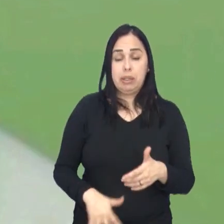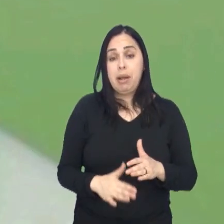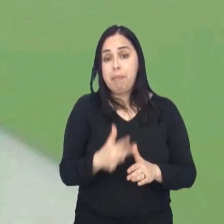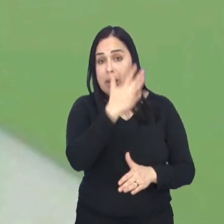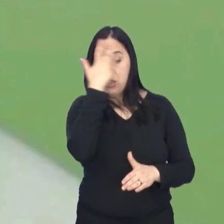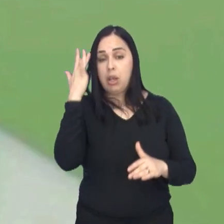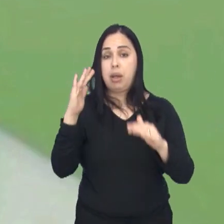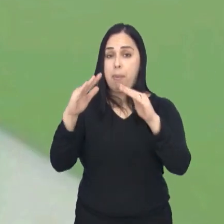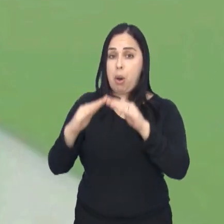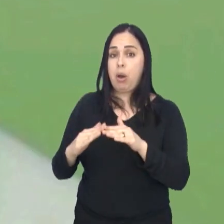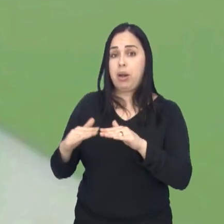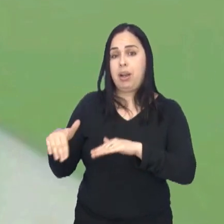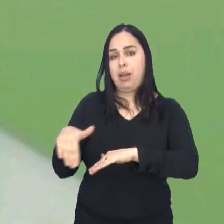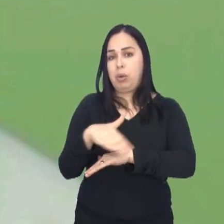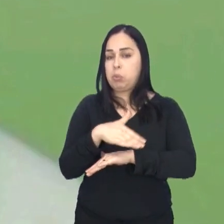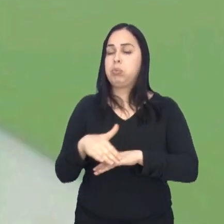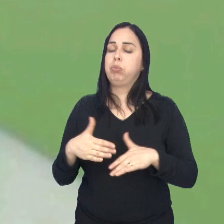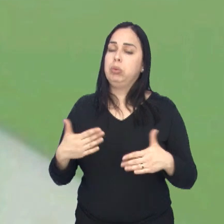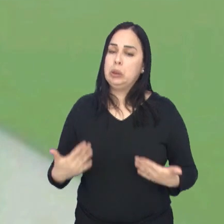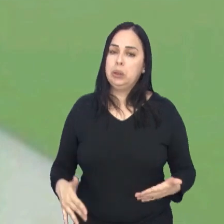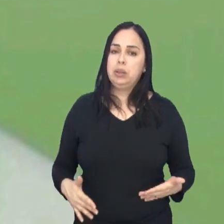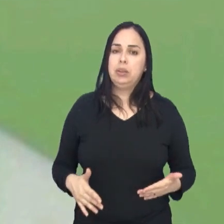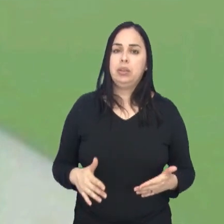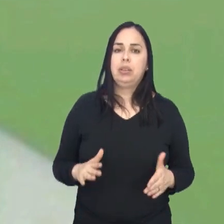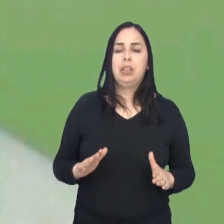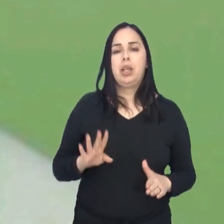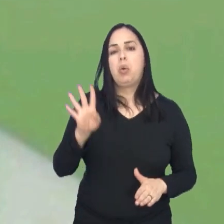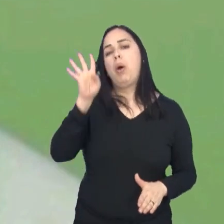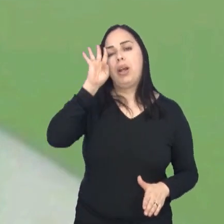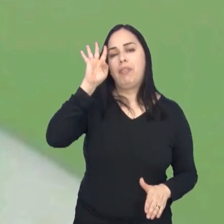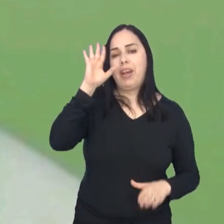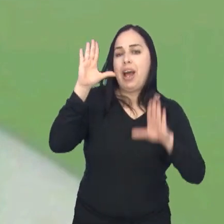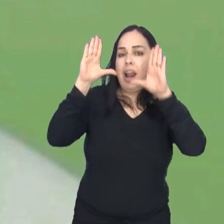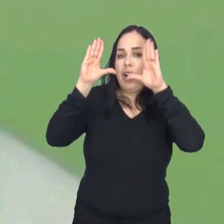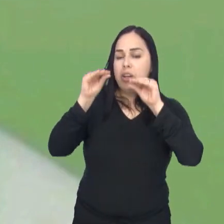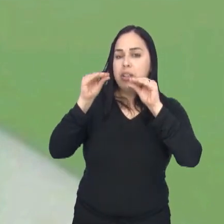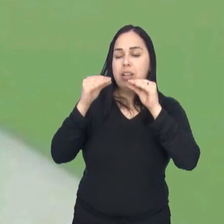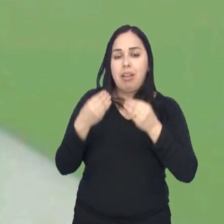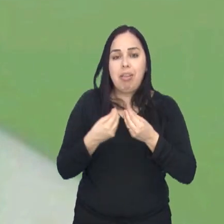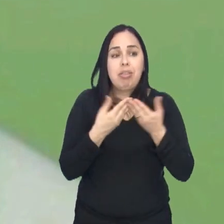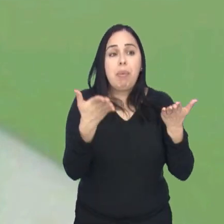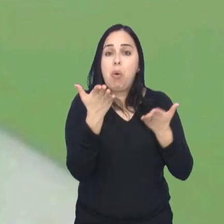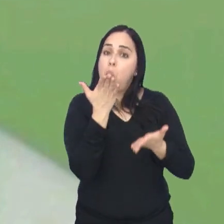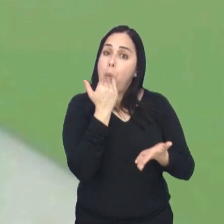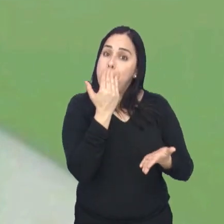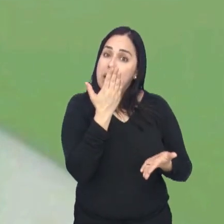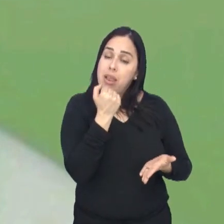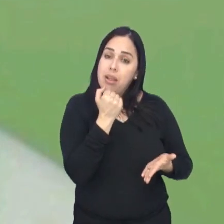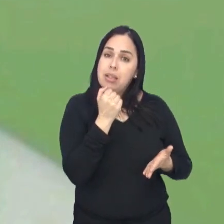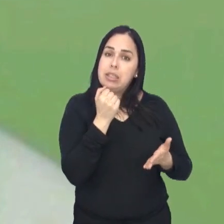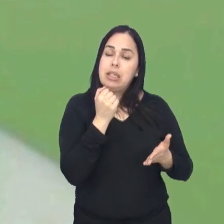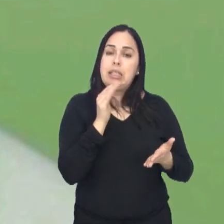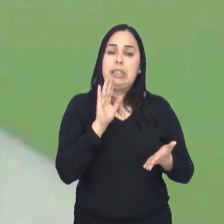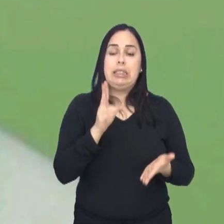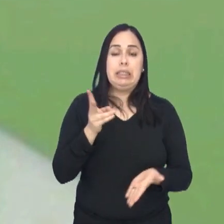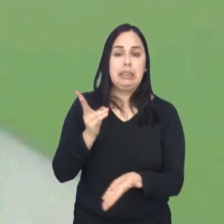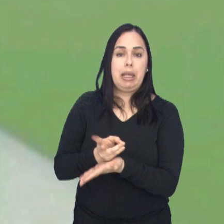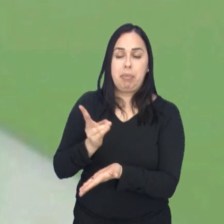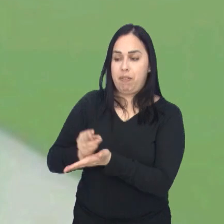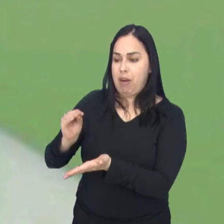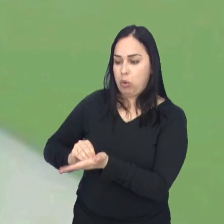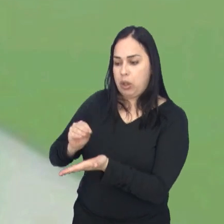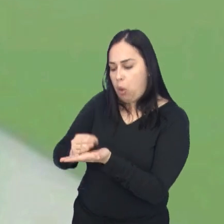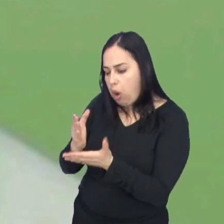moradores nessa cidade. E às quartas-feiras à noite também providenciamos marmitex. Sempre falta marmitex